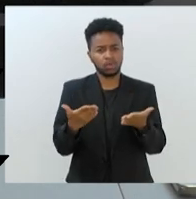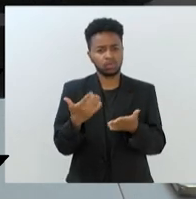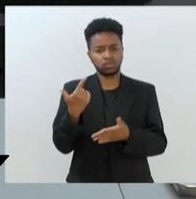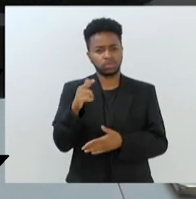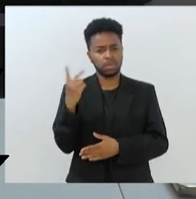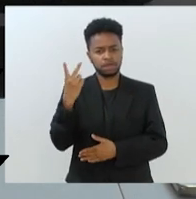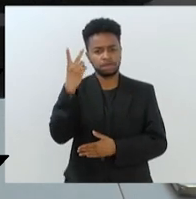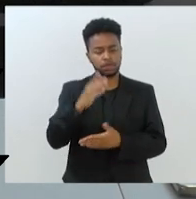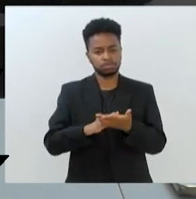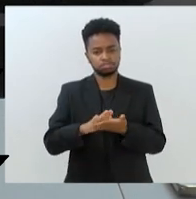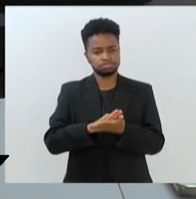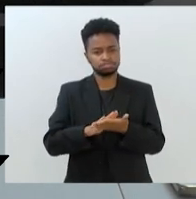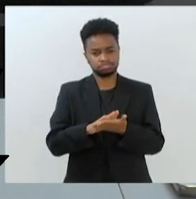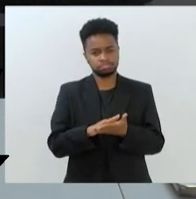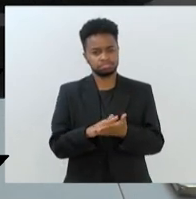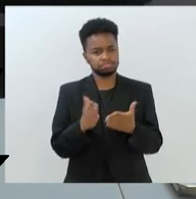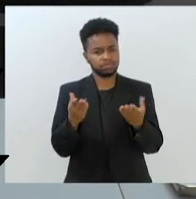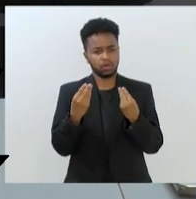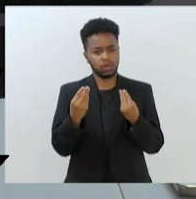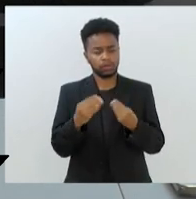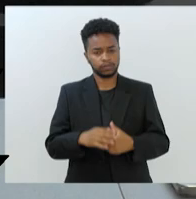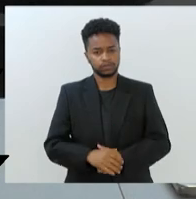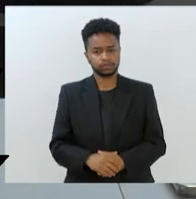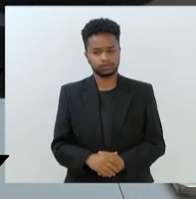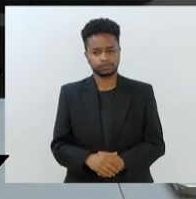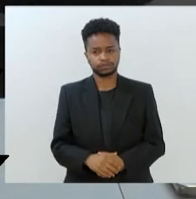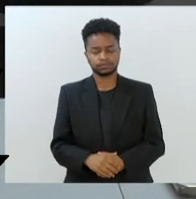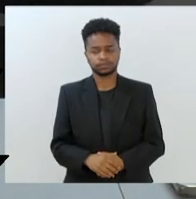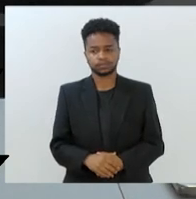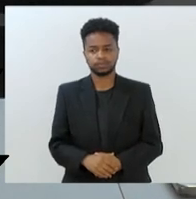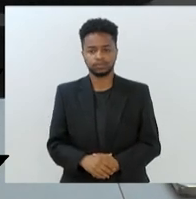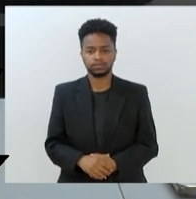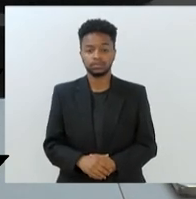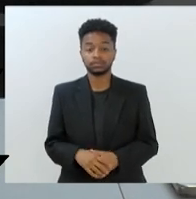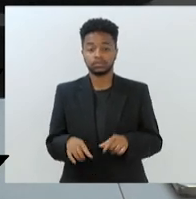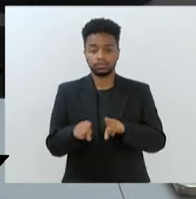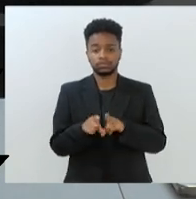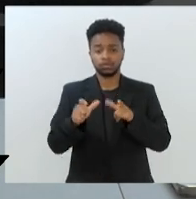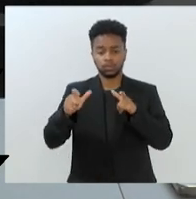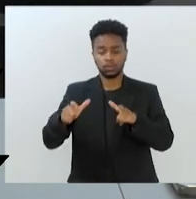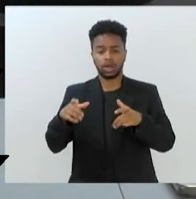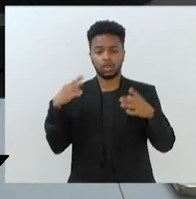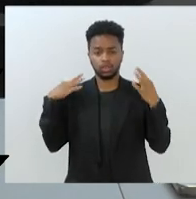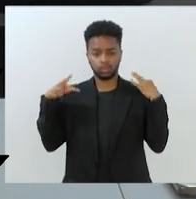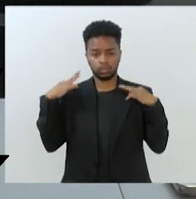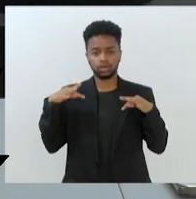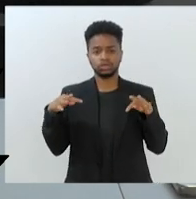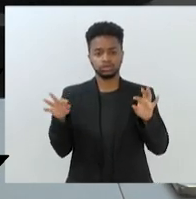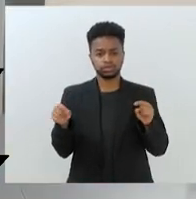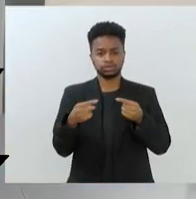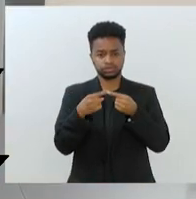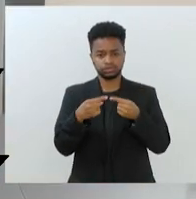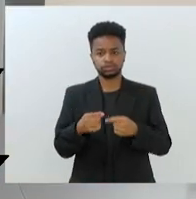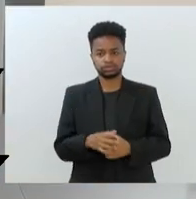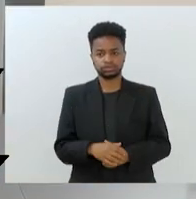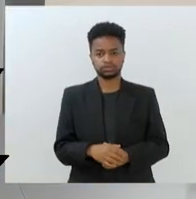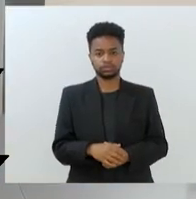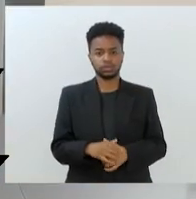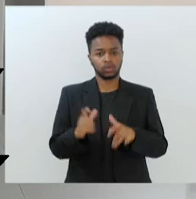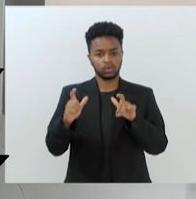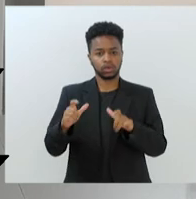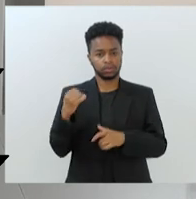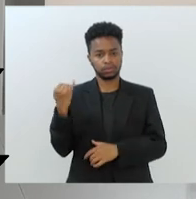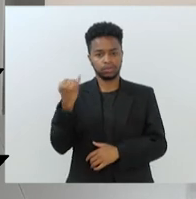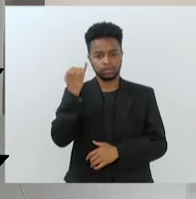Um cochilo geral. Né? Um cochilo geral. Não, e um ponto turístico, né? Além de não, além questão religiosa, é um ponto turístico importante. É